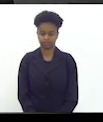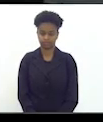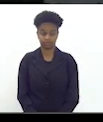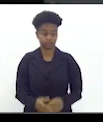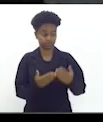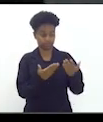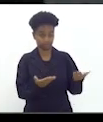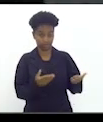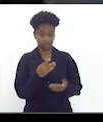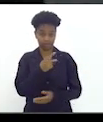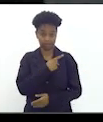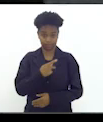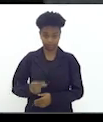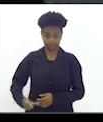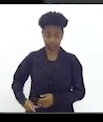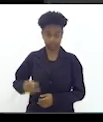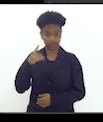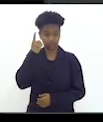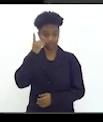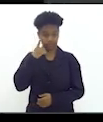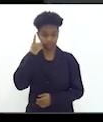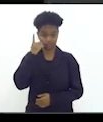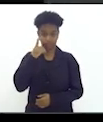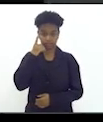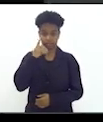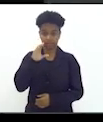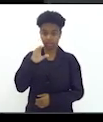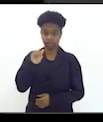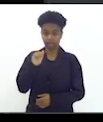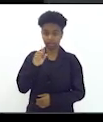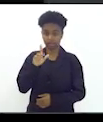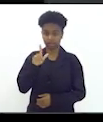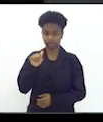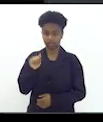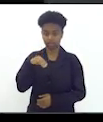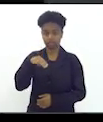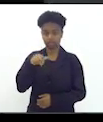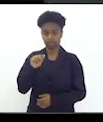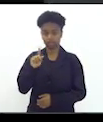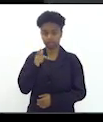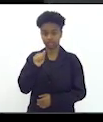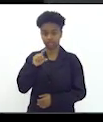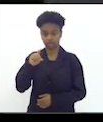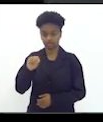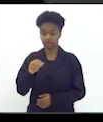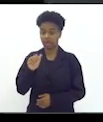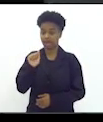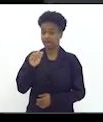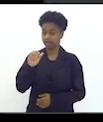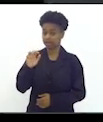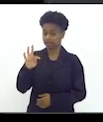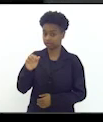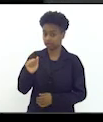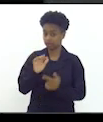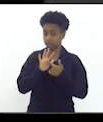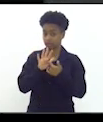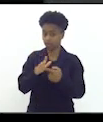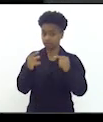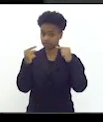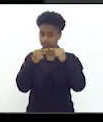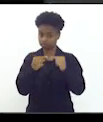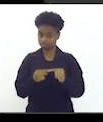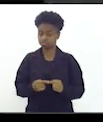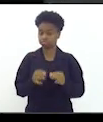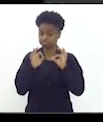Senhora presidenta, deputada Carla Machado, a ata reflete com exatidão